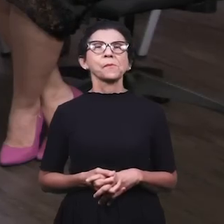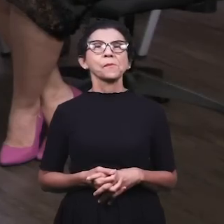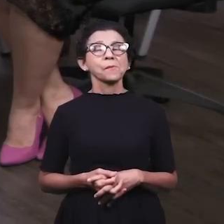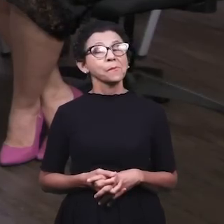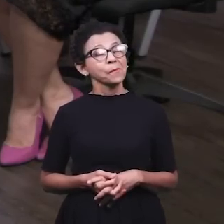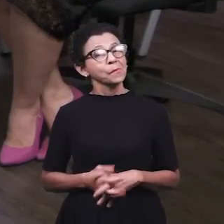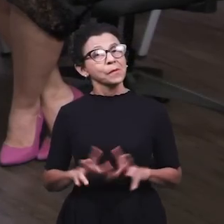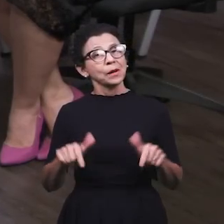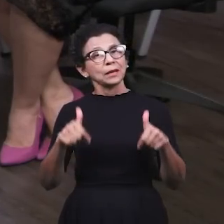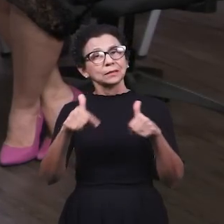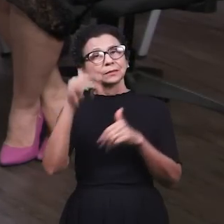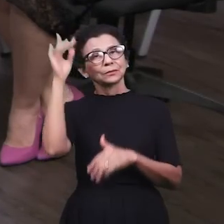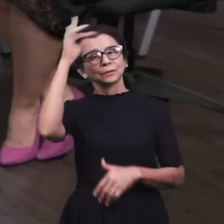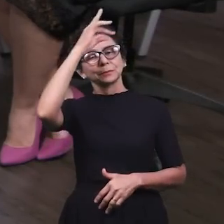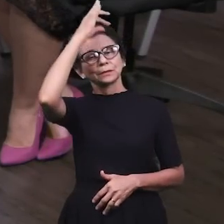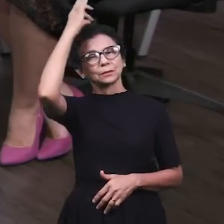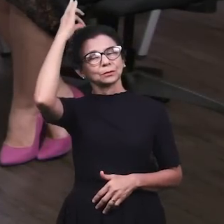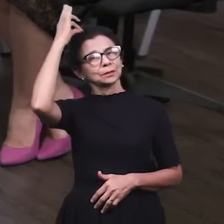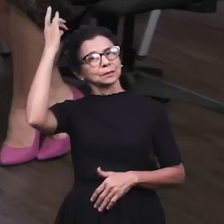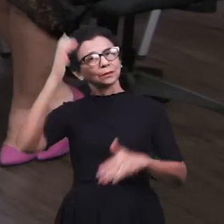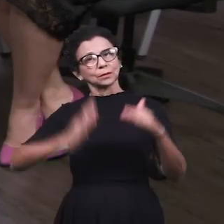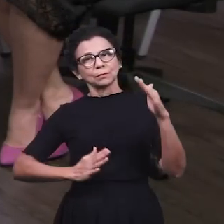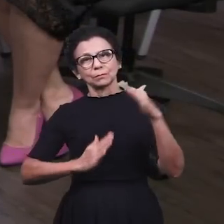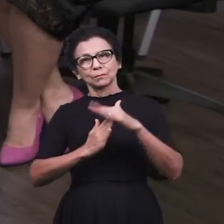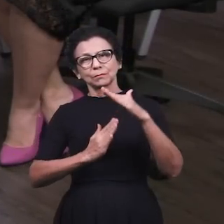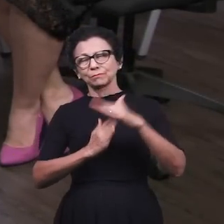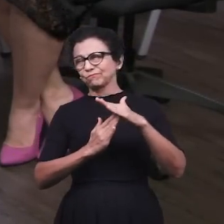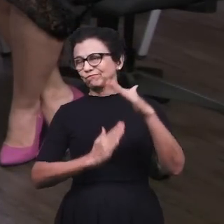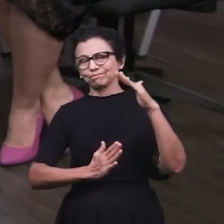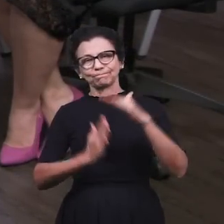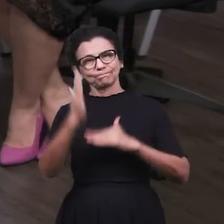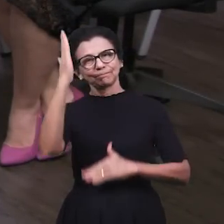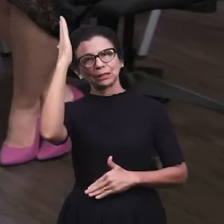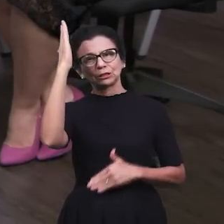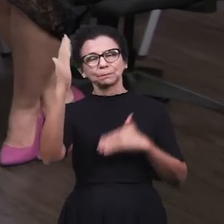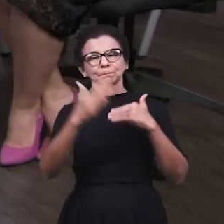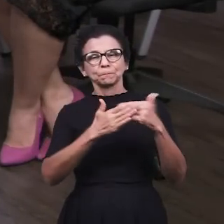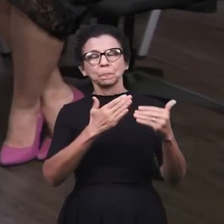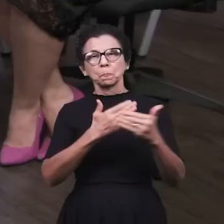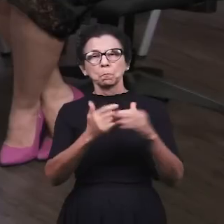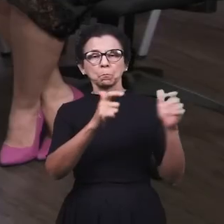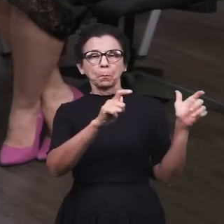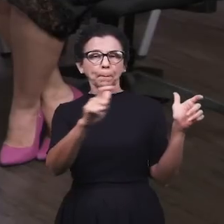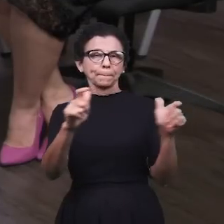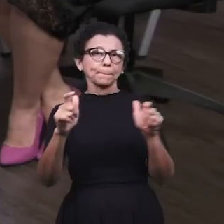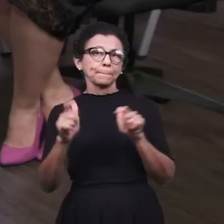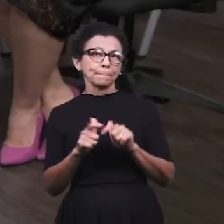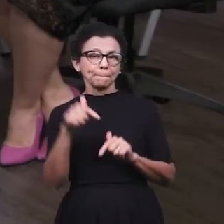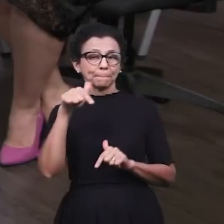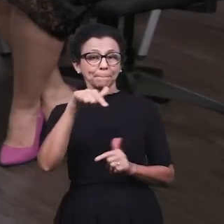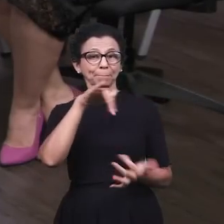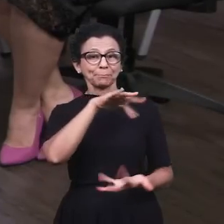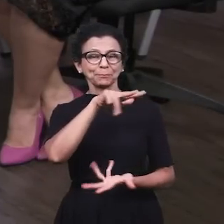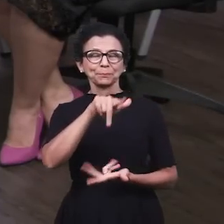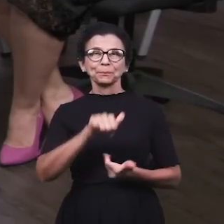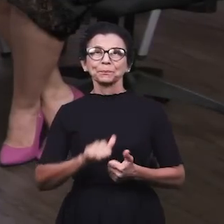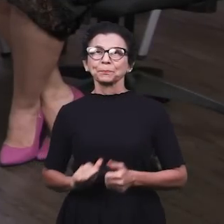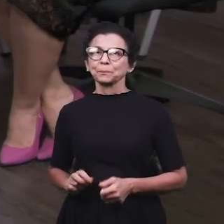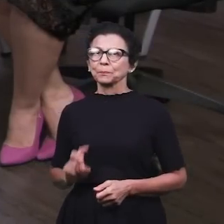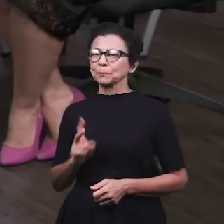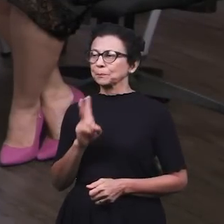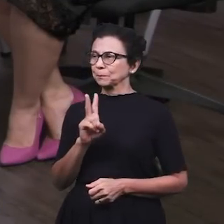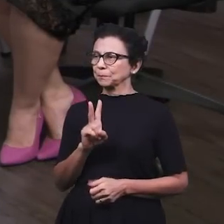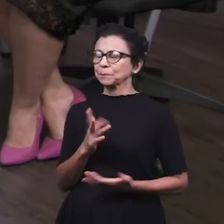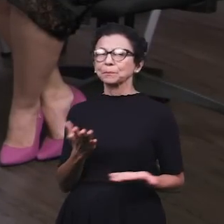Glória a Jesus. A operação do Espírito Santo não tem fronteiras, né? Ela alcança o homem em qualquer lugar desse